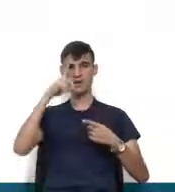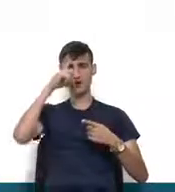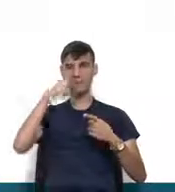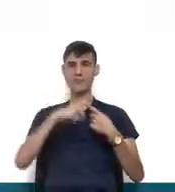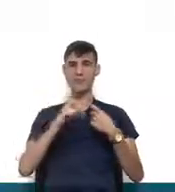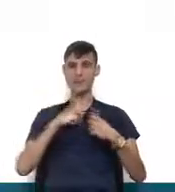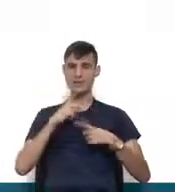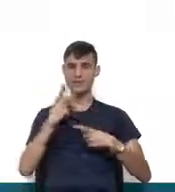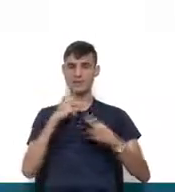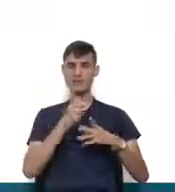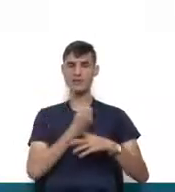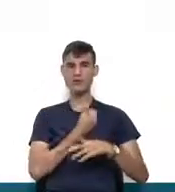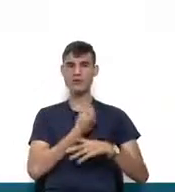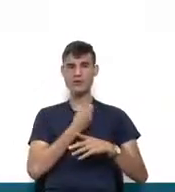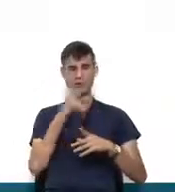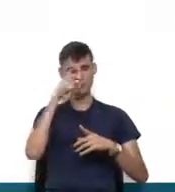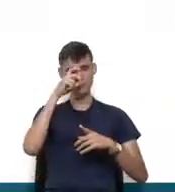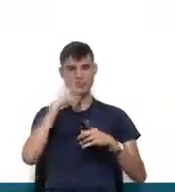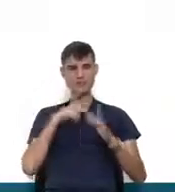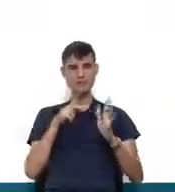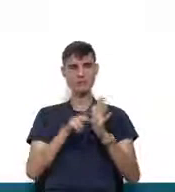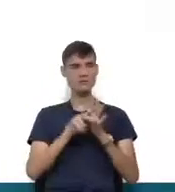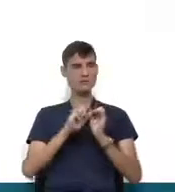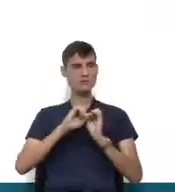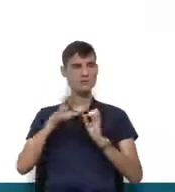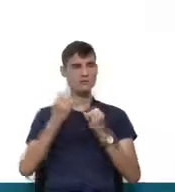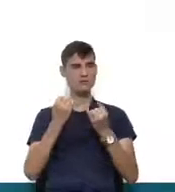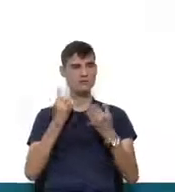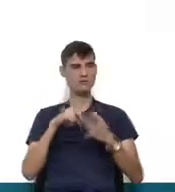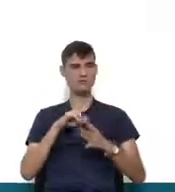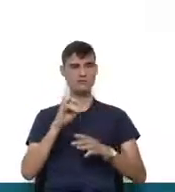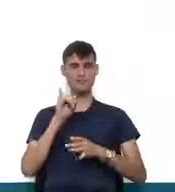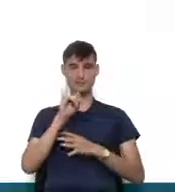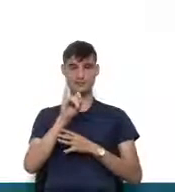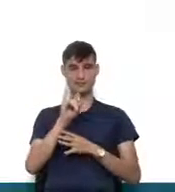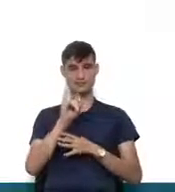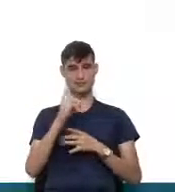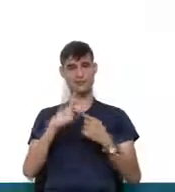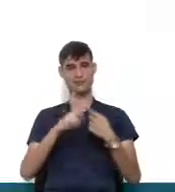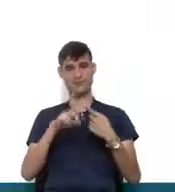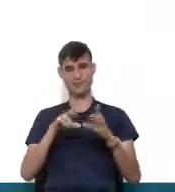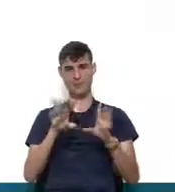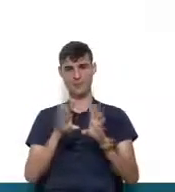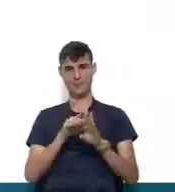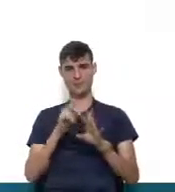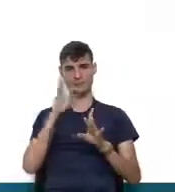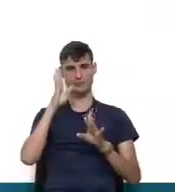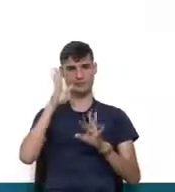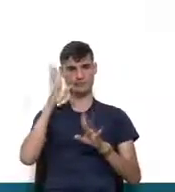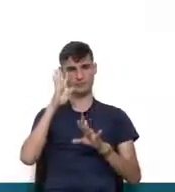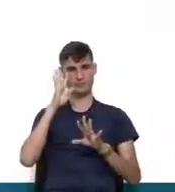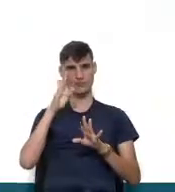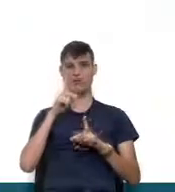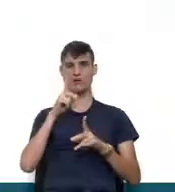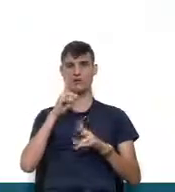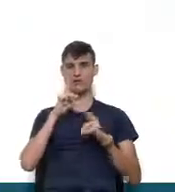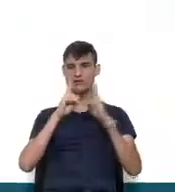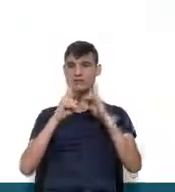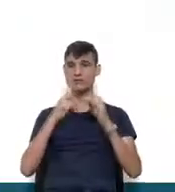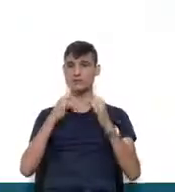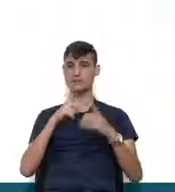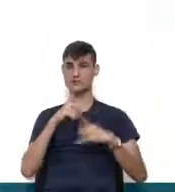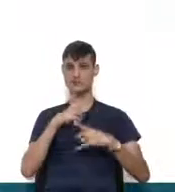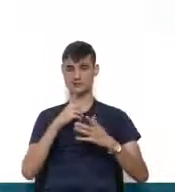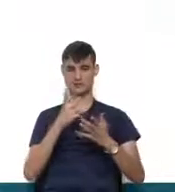aparece o nosso número complexo aqui no nosso expoente, que é o nosso I, que é a nossa unidade imaginária. Lembrando que quando